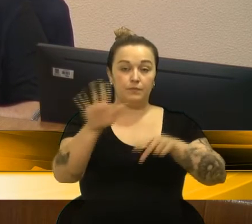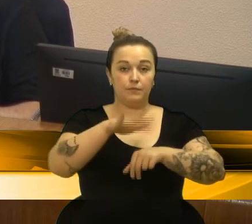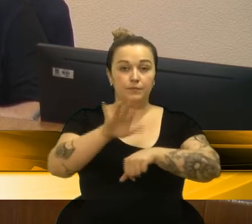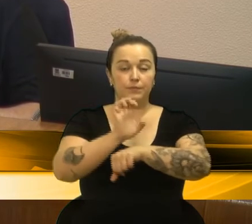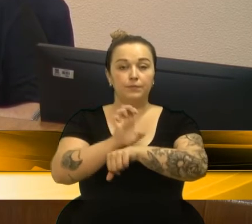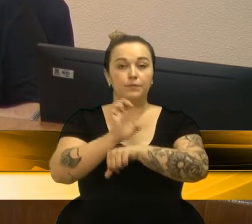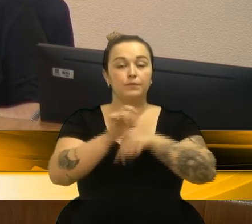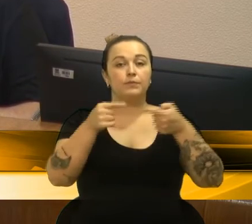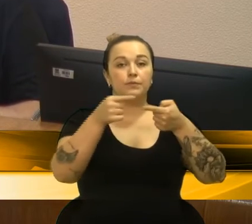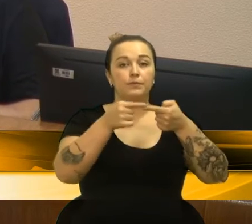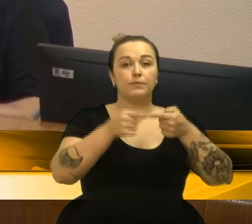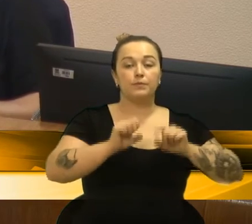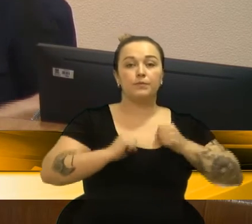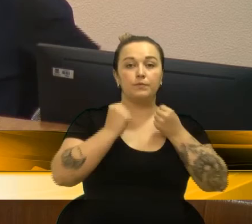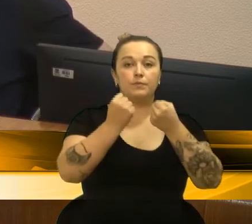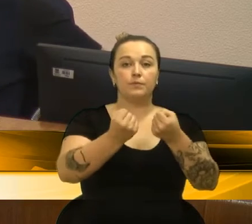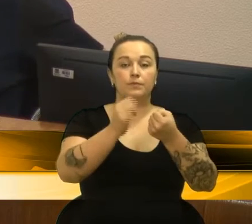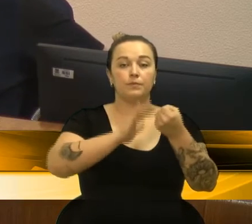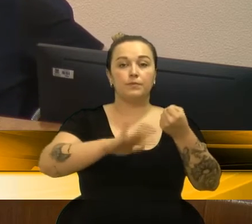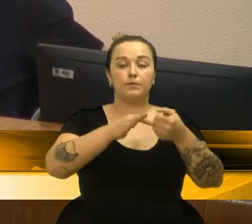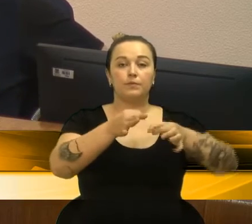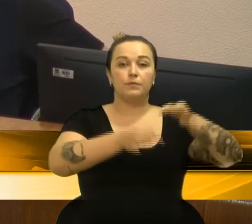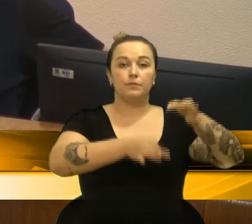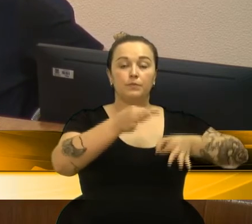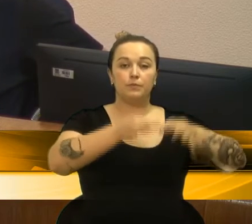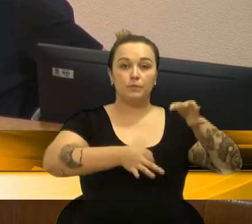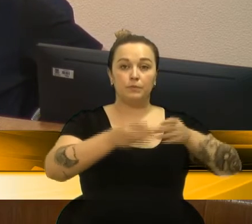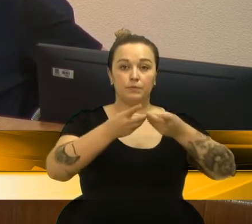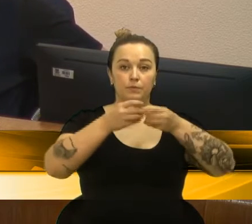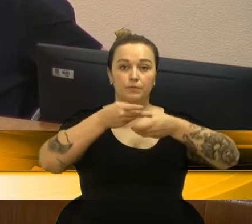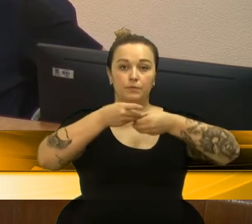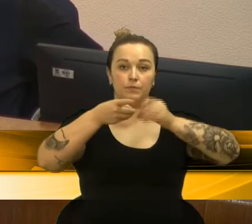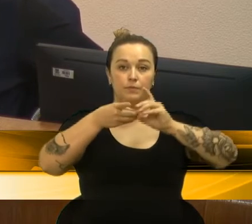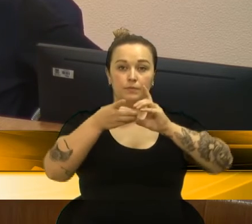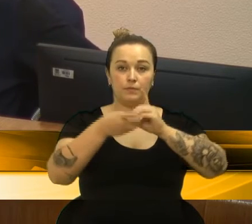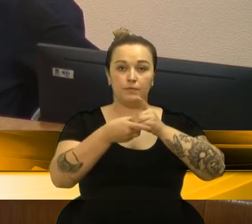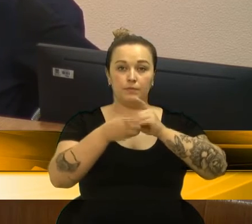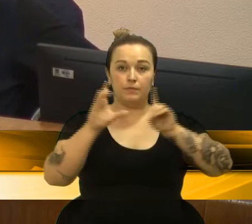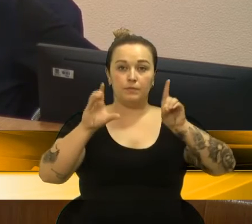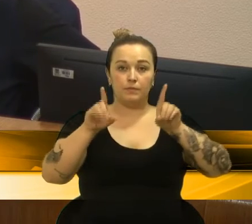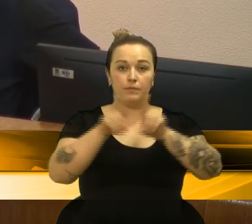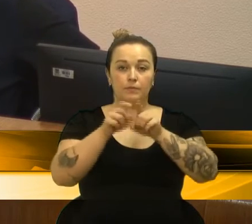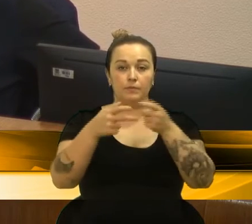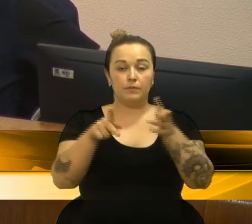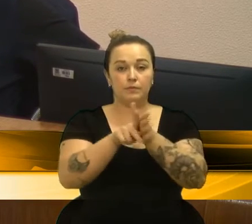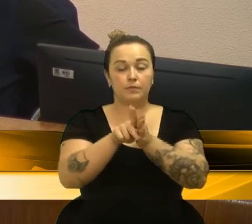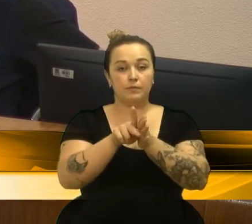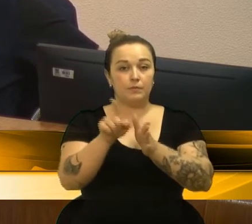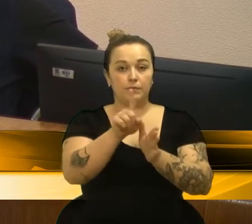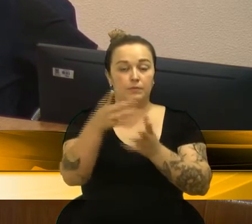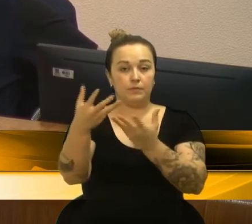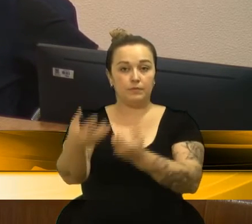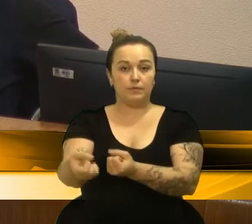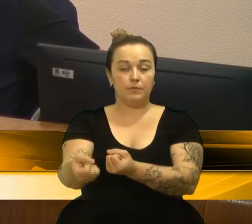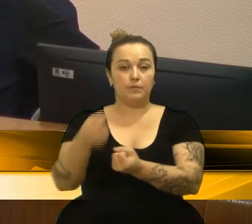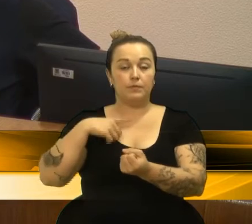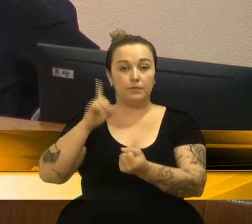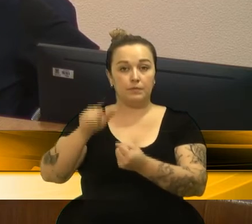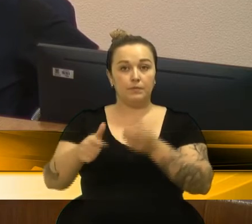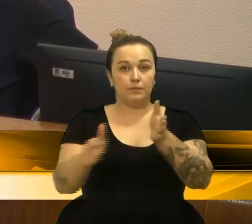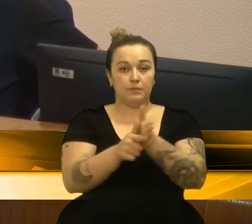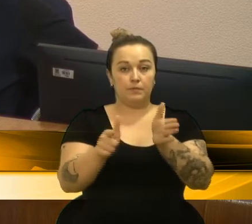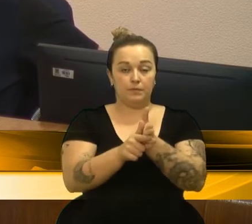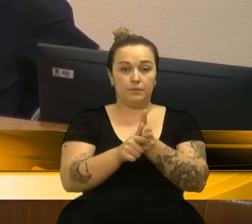incumbindo-lhe a defesa da ordem jurídica, do regime democrático e dos interesses sociais individuais indisponíveis. Considerando que a função